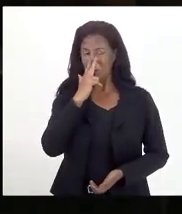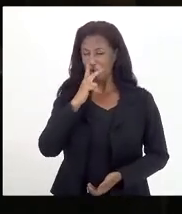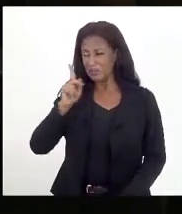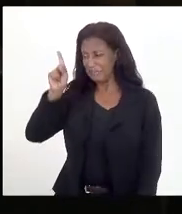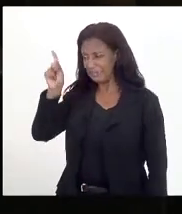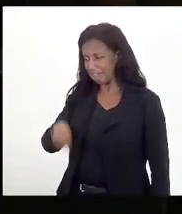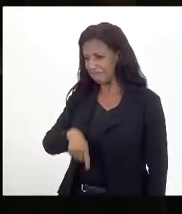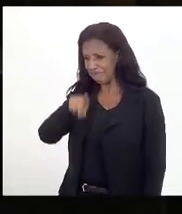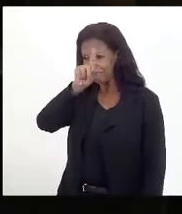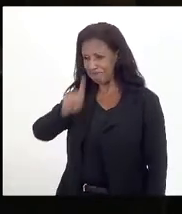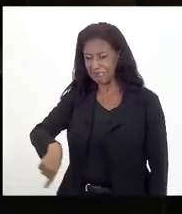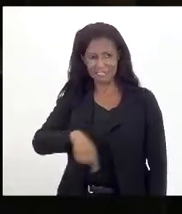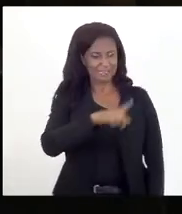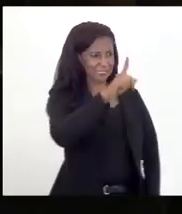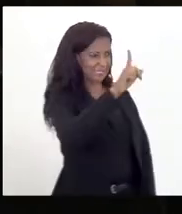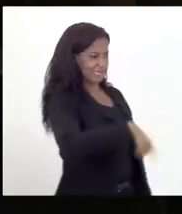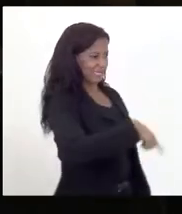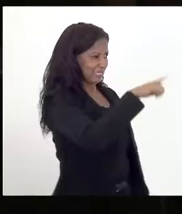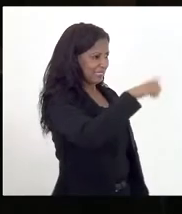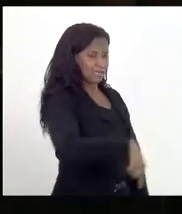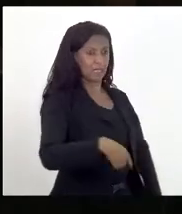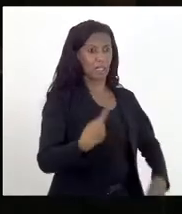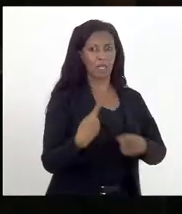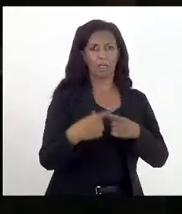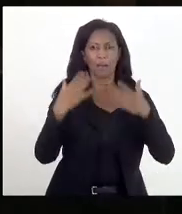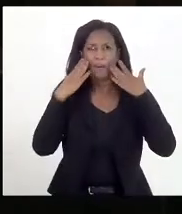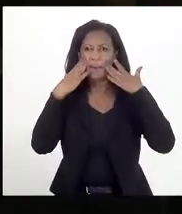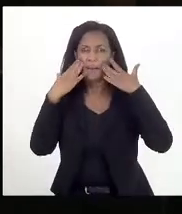censuradas por se manifestarem